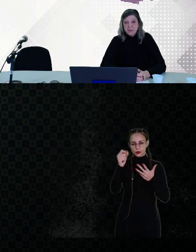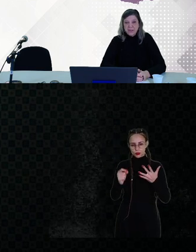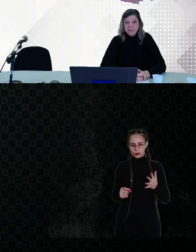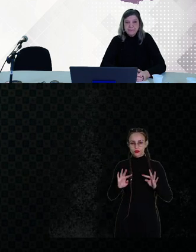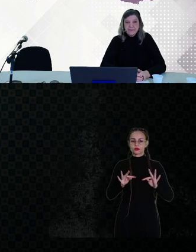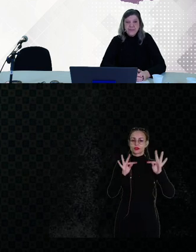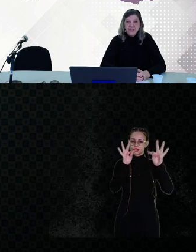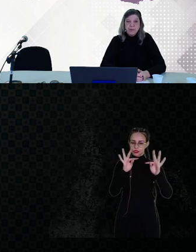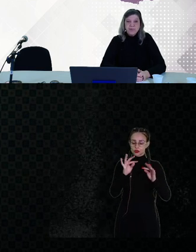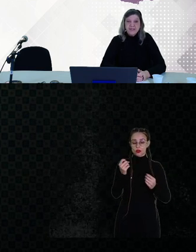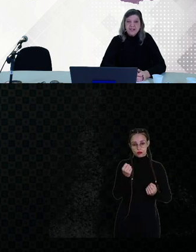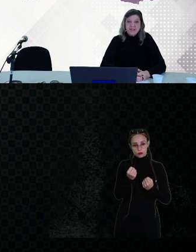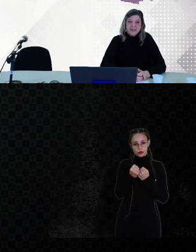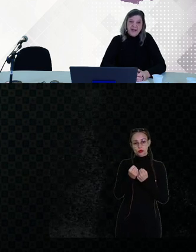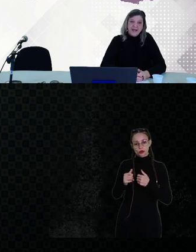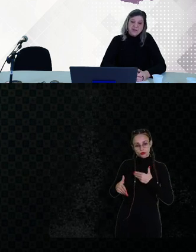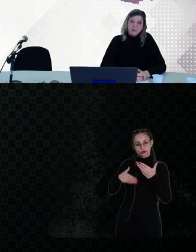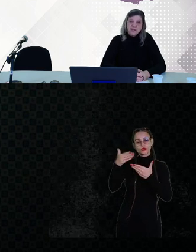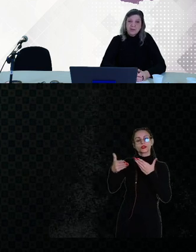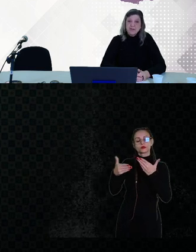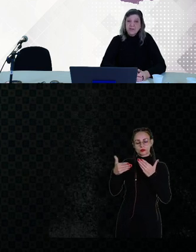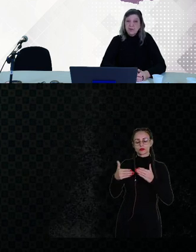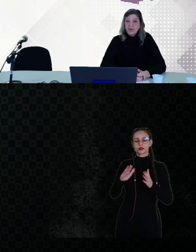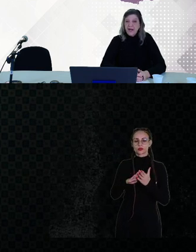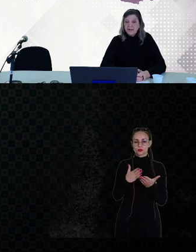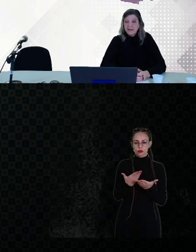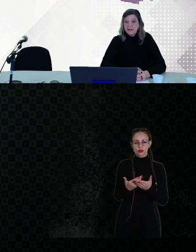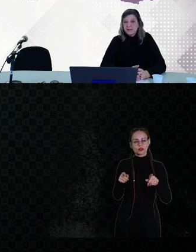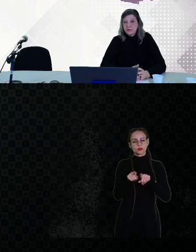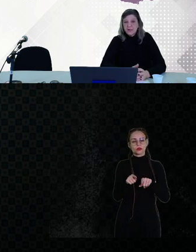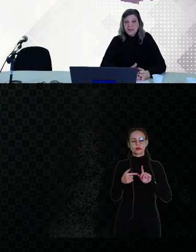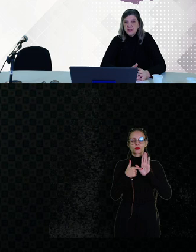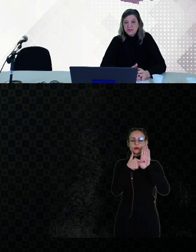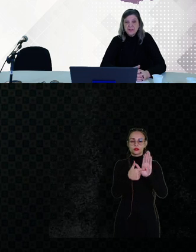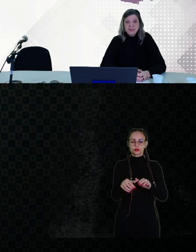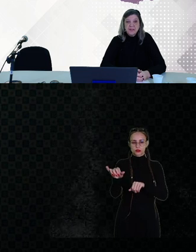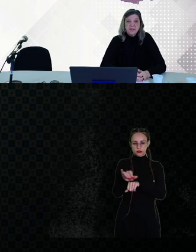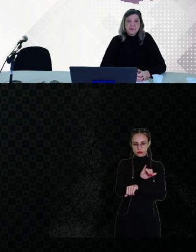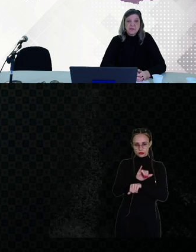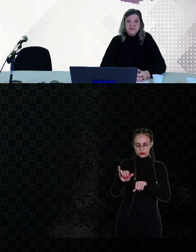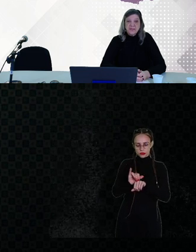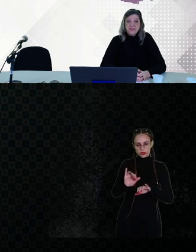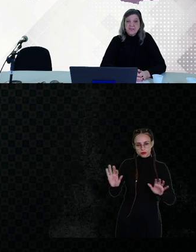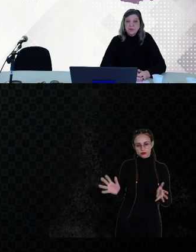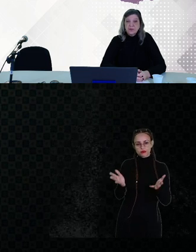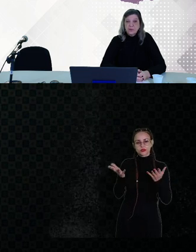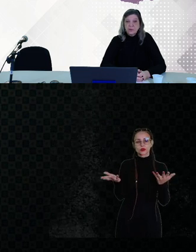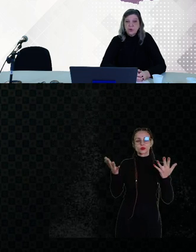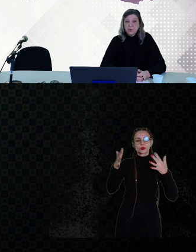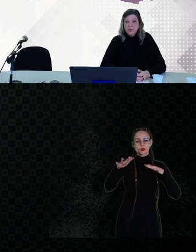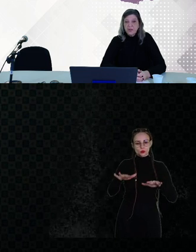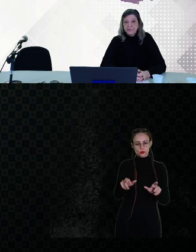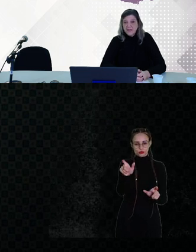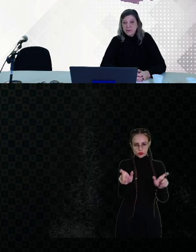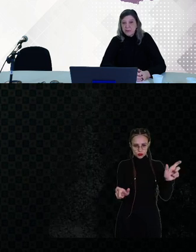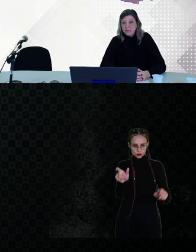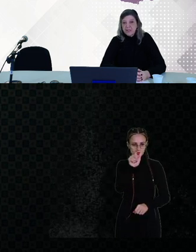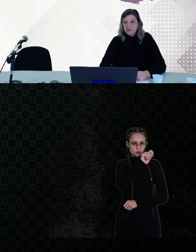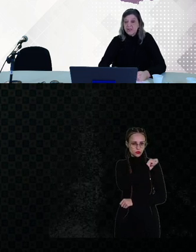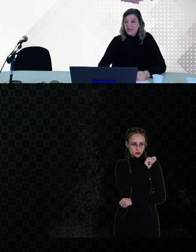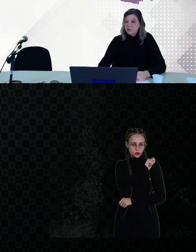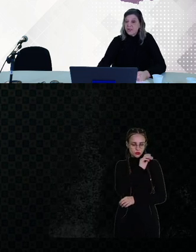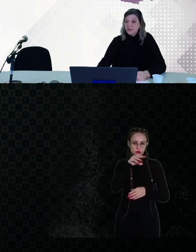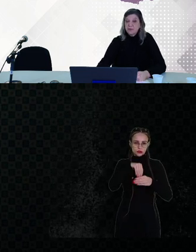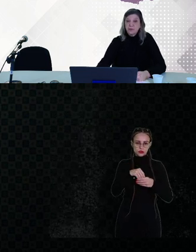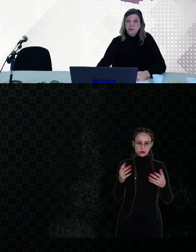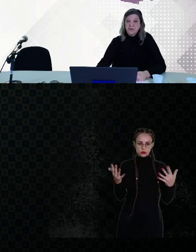desempenho escolar e apresentar estratégias para a inclusão escolar desses estudantes, né, com deficiência físico-neuromotora, tem um probleminha ali